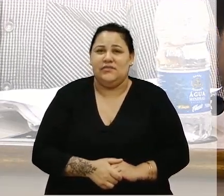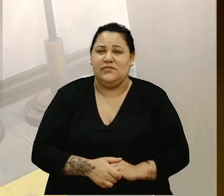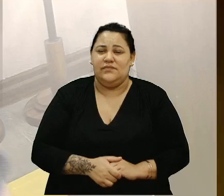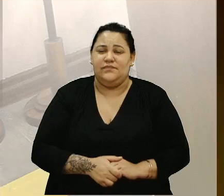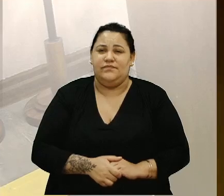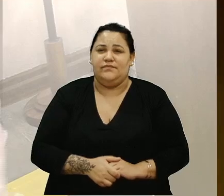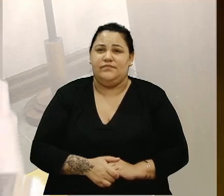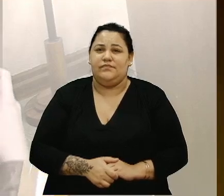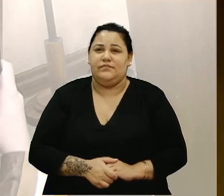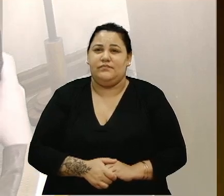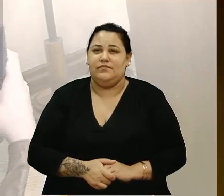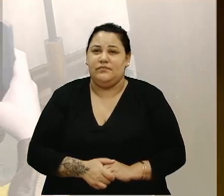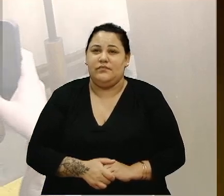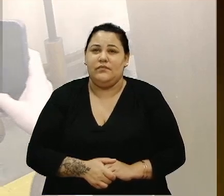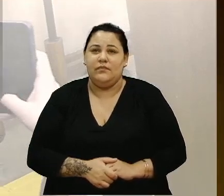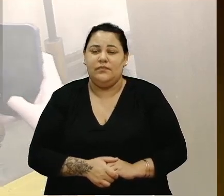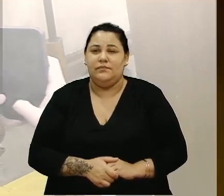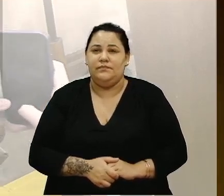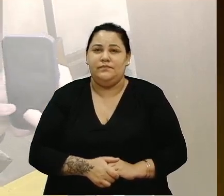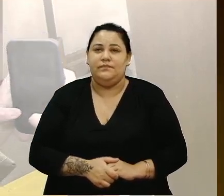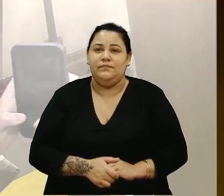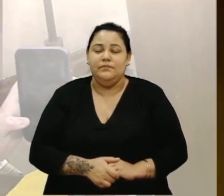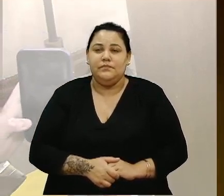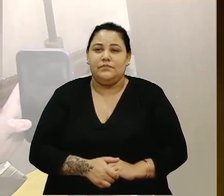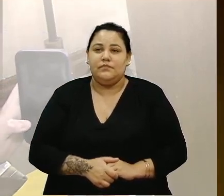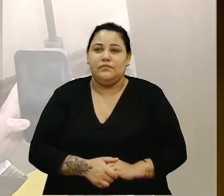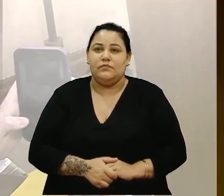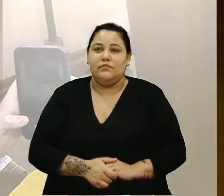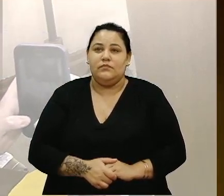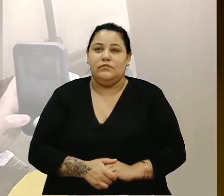Rafael. Senhor parte, vereador. Não, dizer que